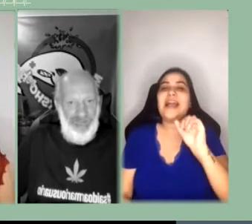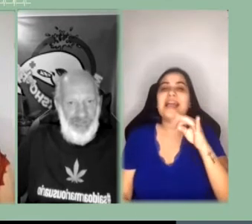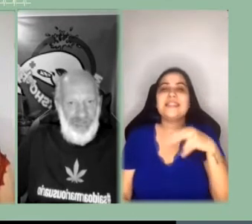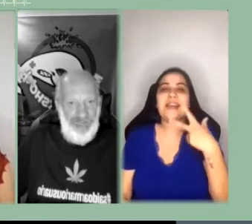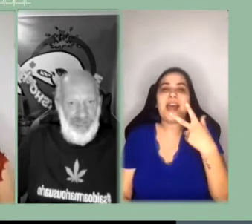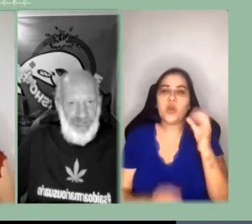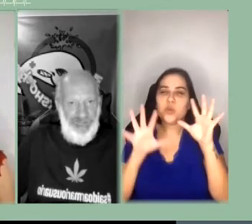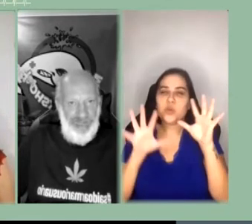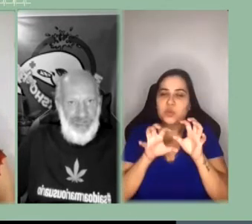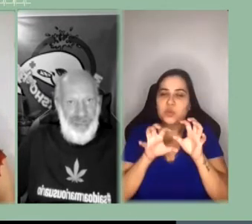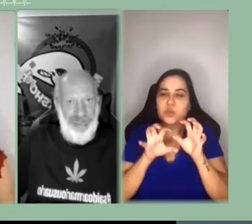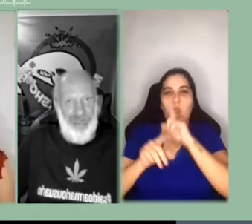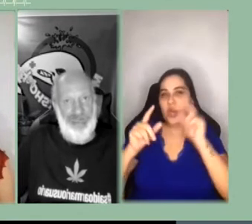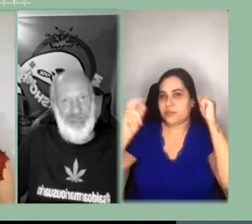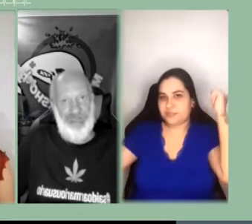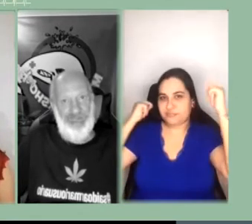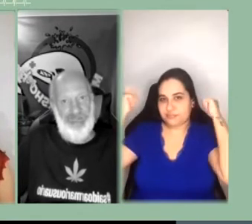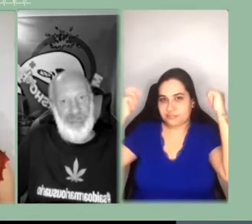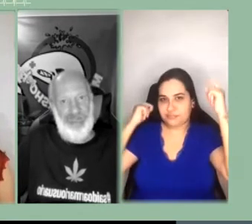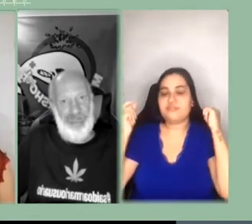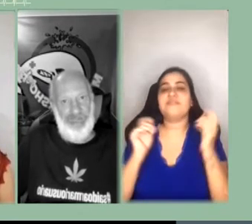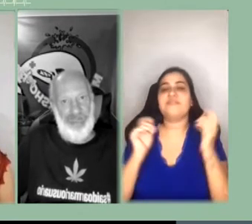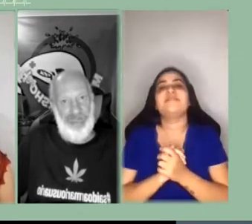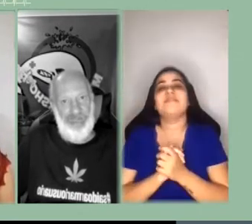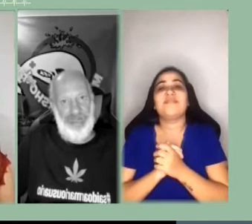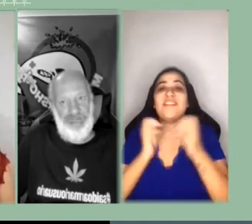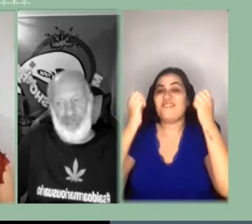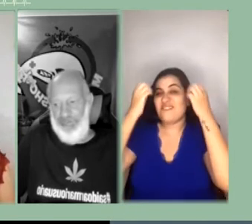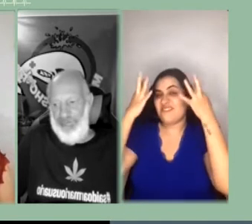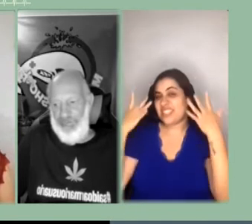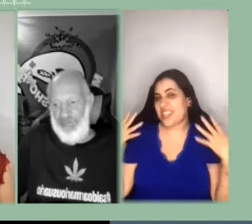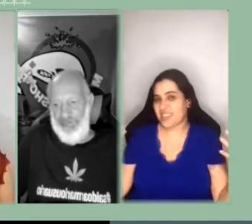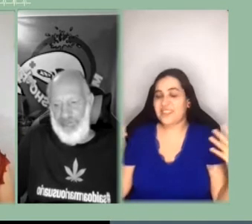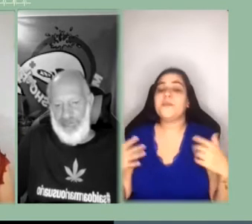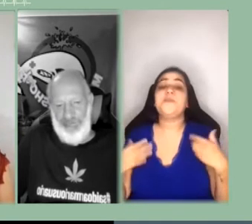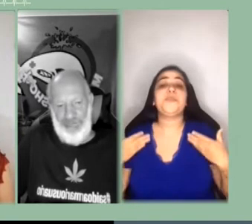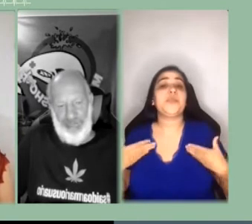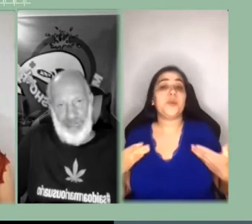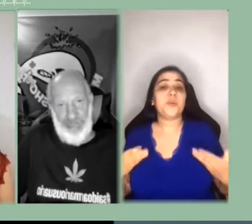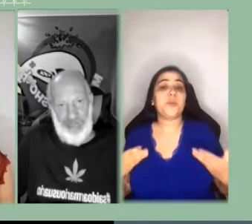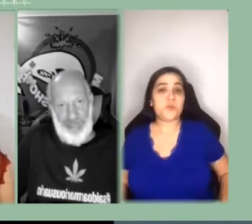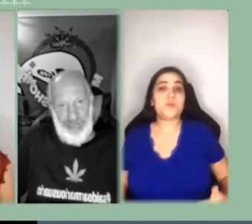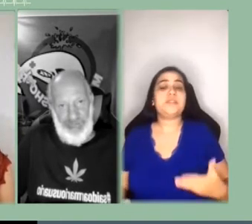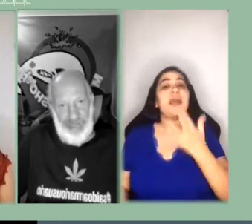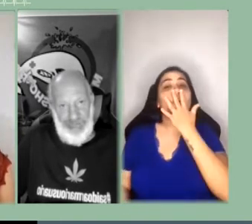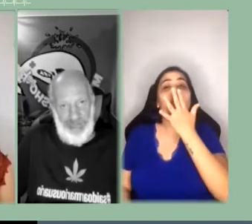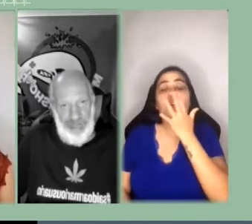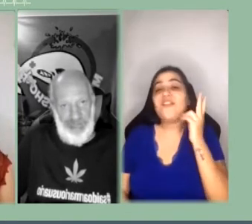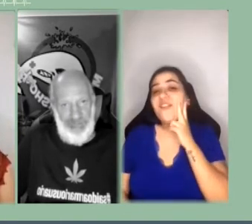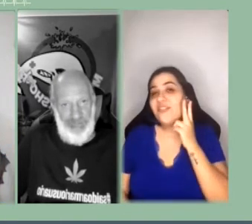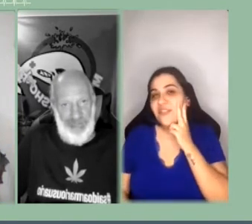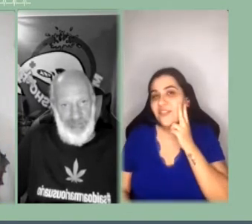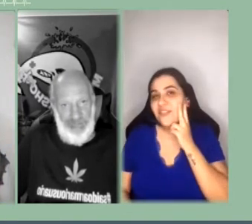sair daqui a algum tempo. Estou com uma blusa cor de vinho, e sou de cor branca, estou com óculos